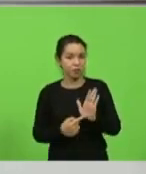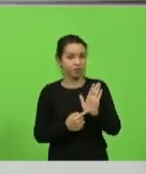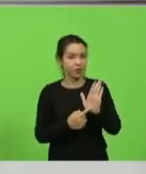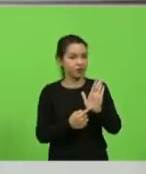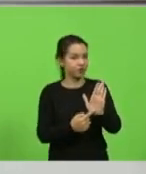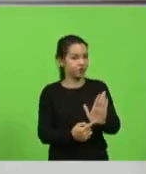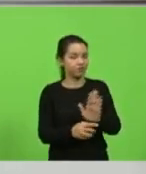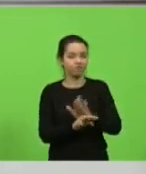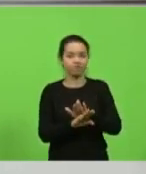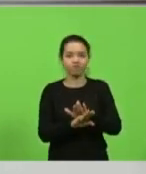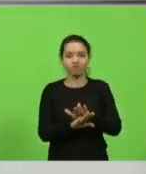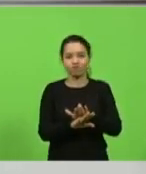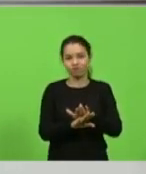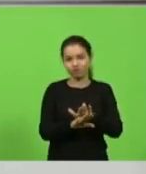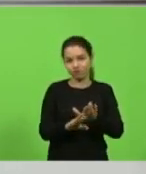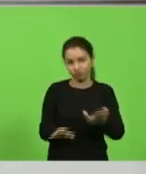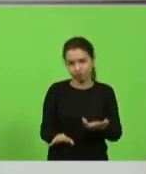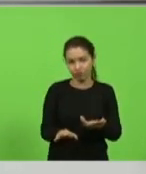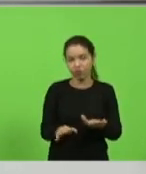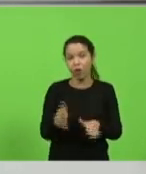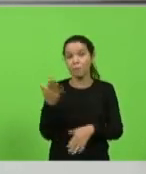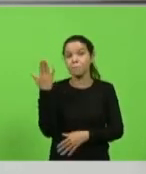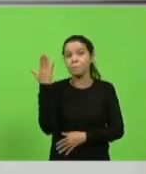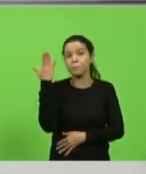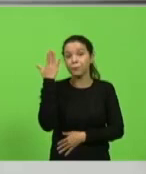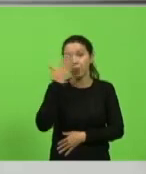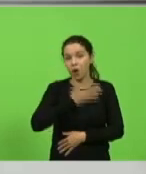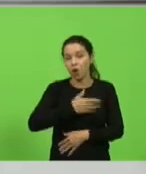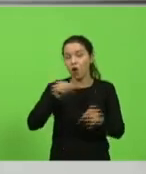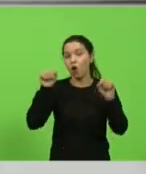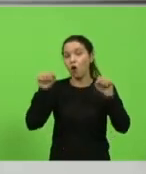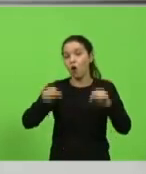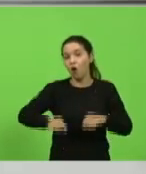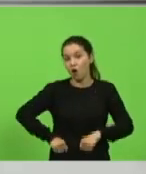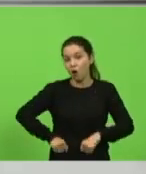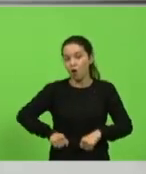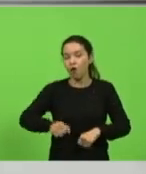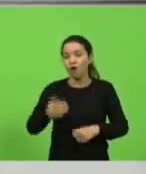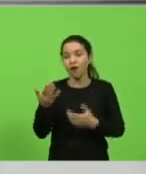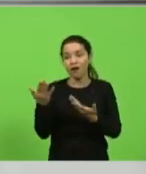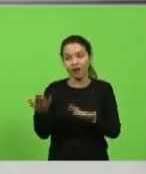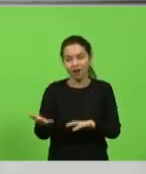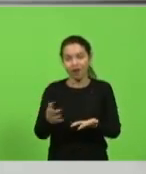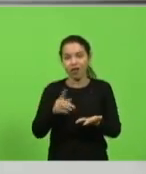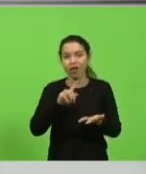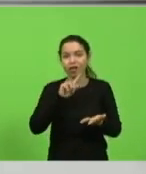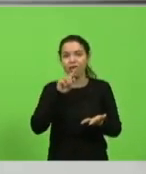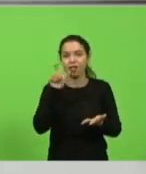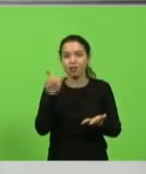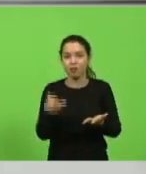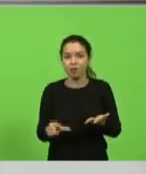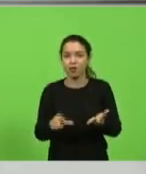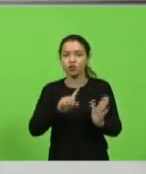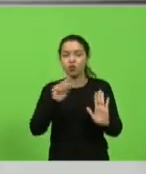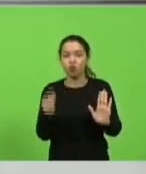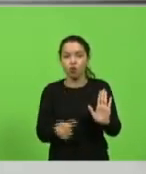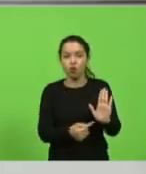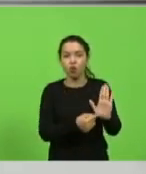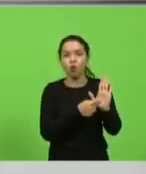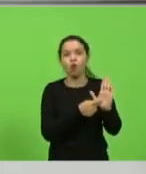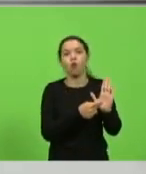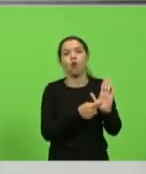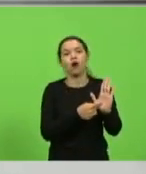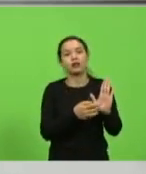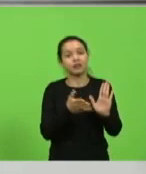suficiente para lastrear a convicção de que o denunciado não apenas tinha